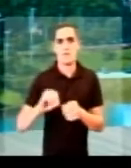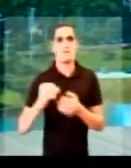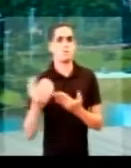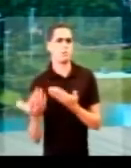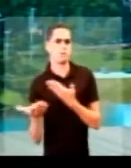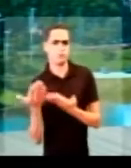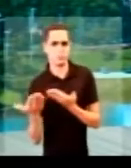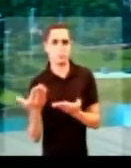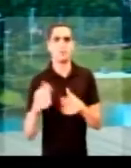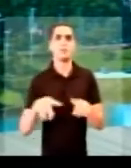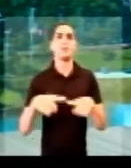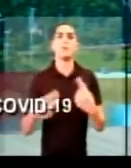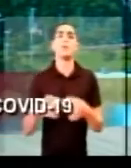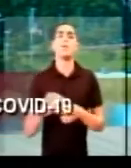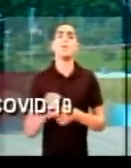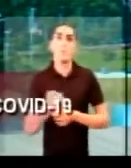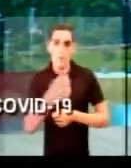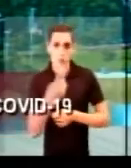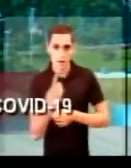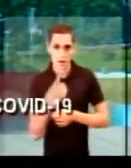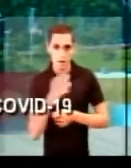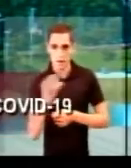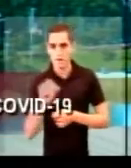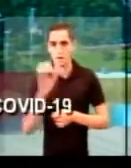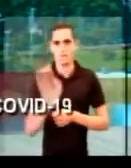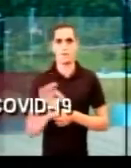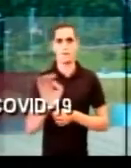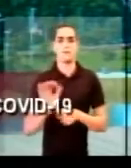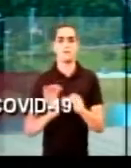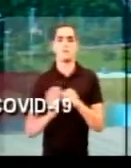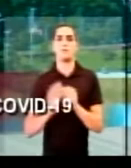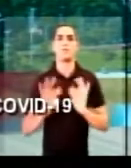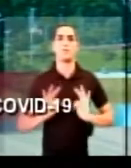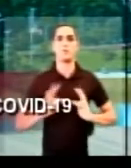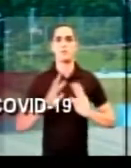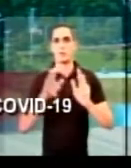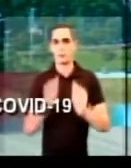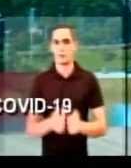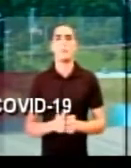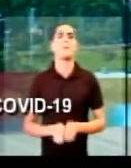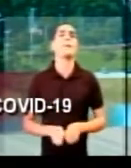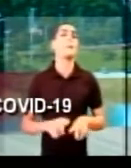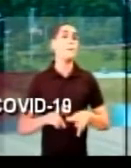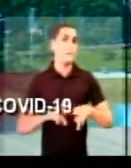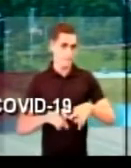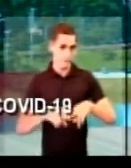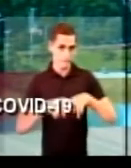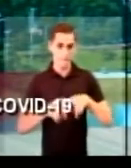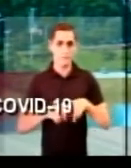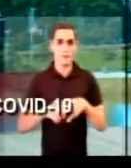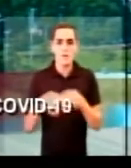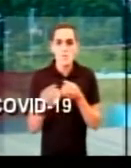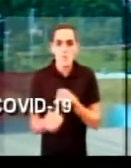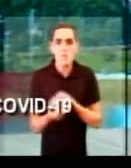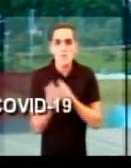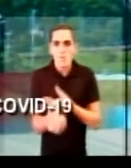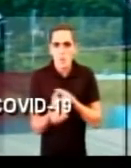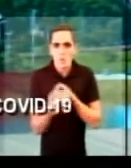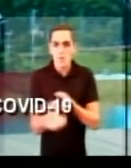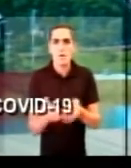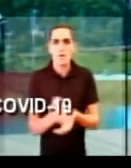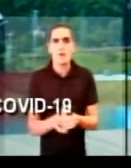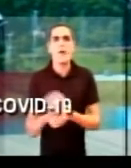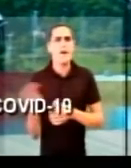de 100% ou 100% uma proteção total. Por isso, além disso, desses dados